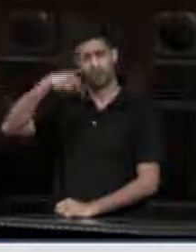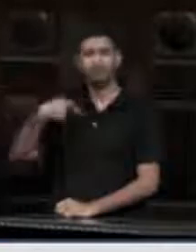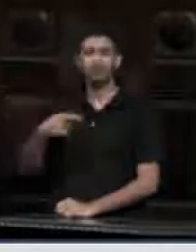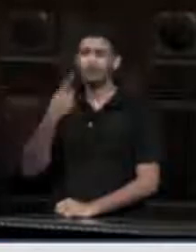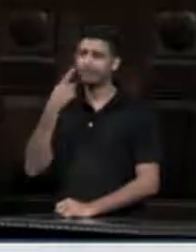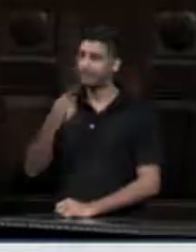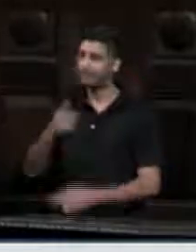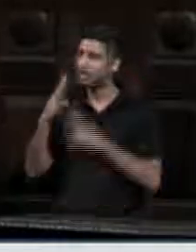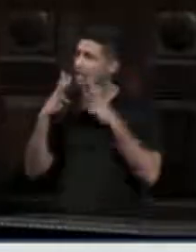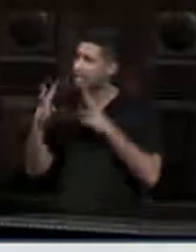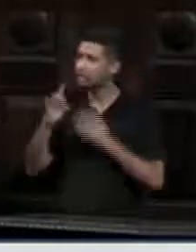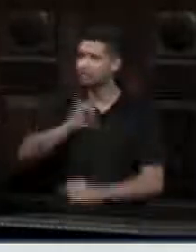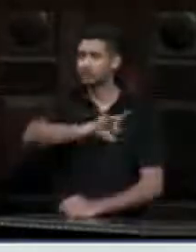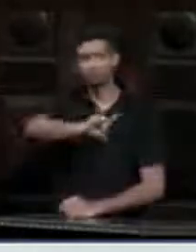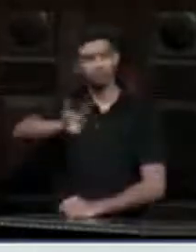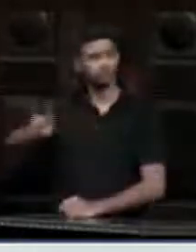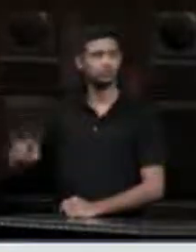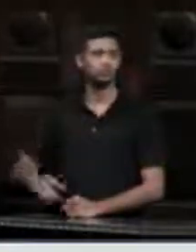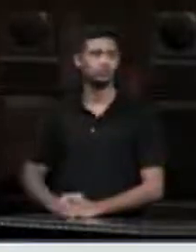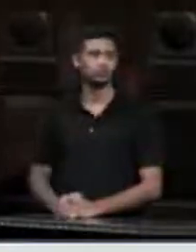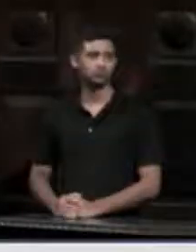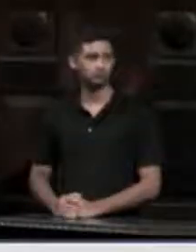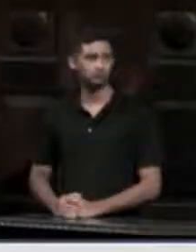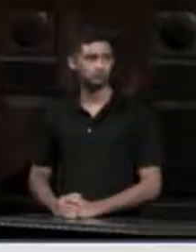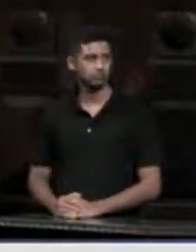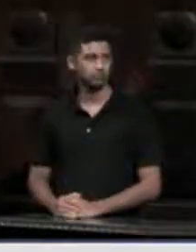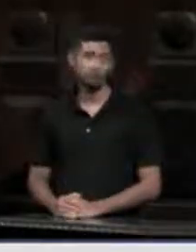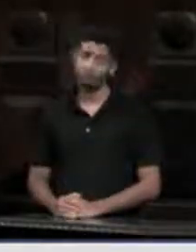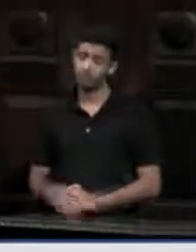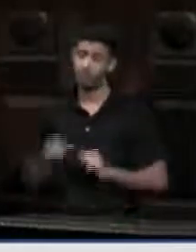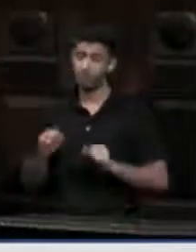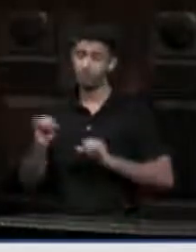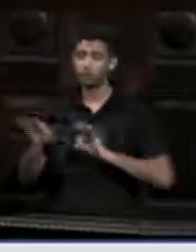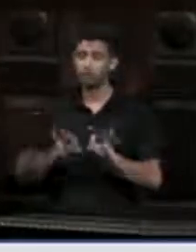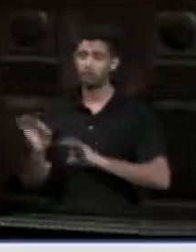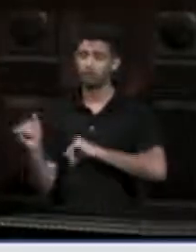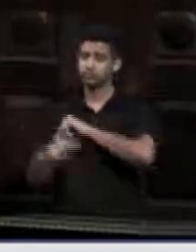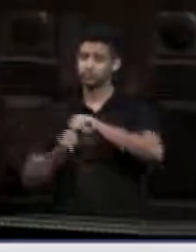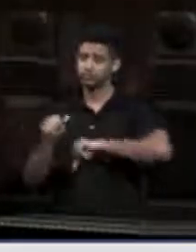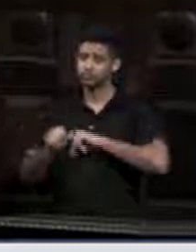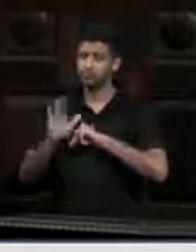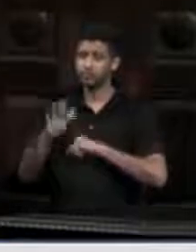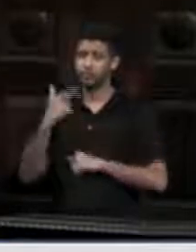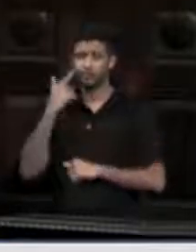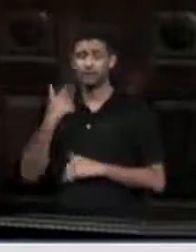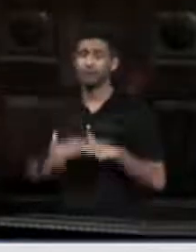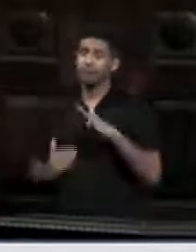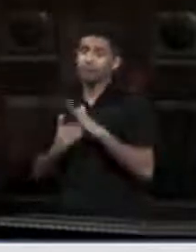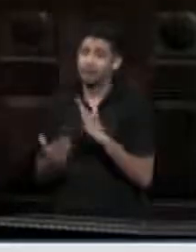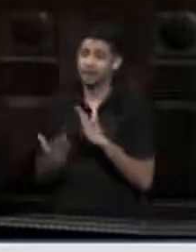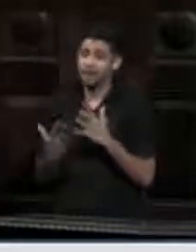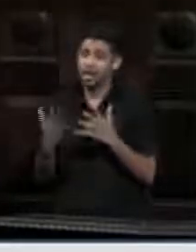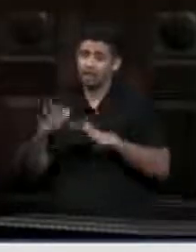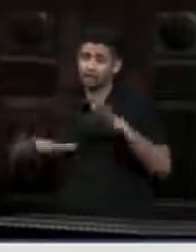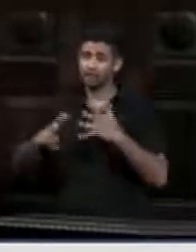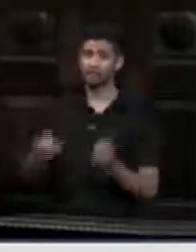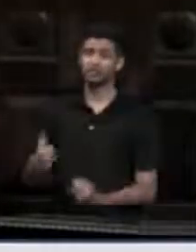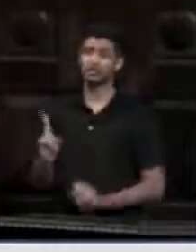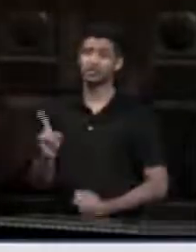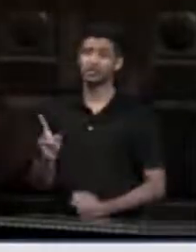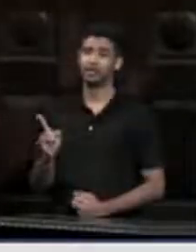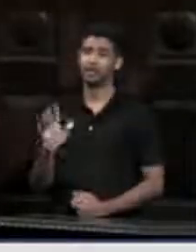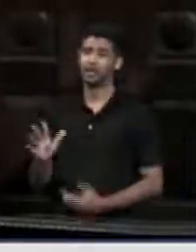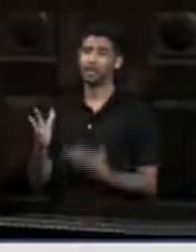segmentos que têm conhecimento da área. Óbvio que o projeto pode ser alterado, pode, no limite, até ser rejeitado, mas eu acho que a própria